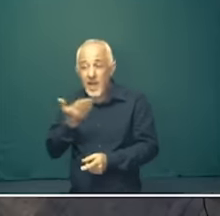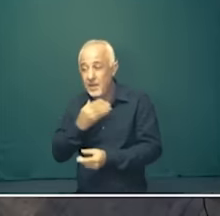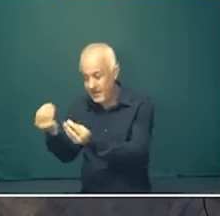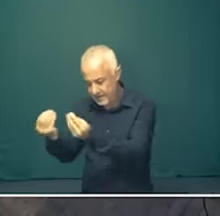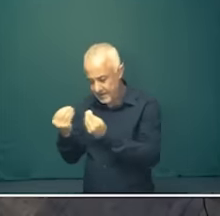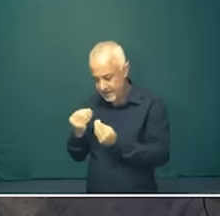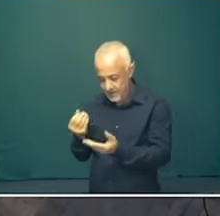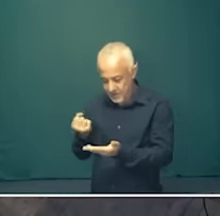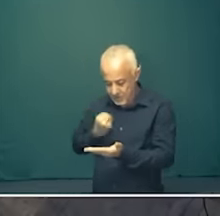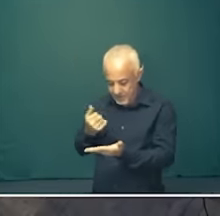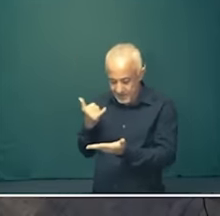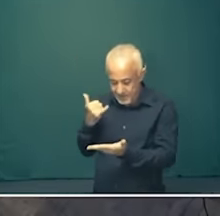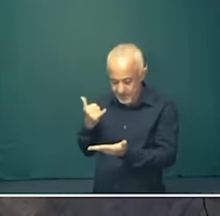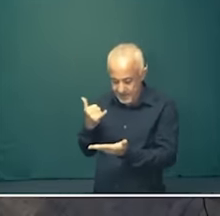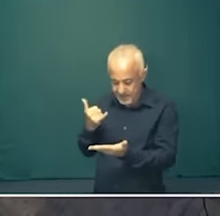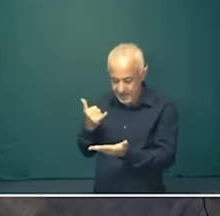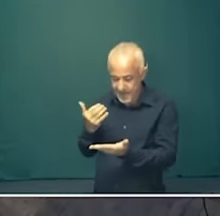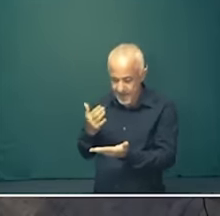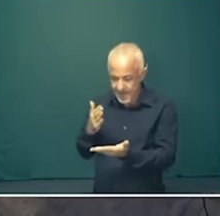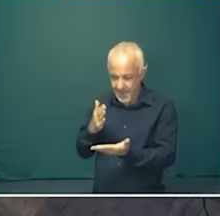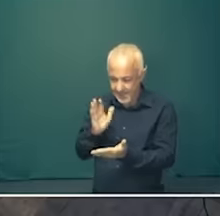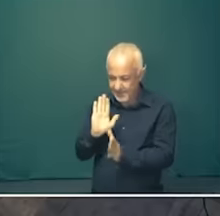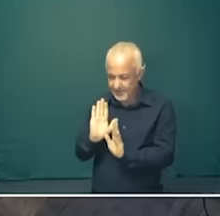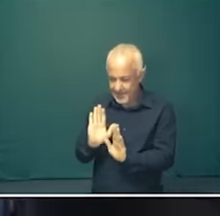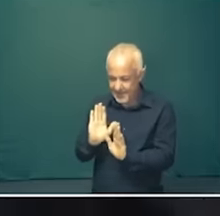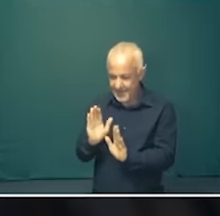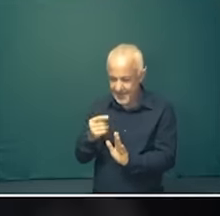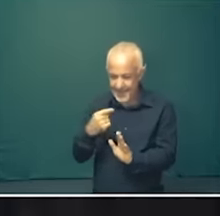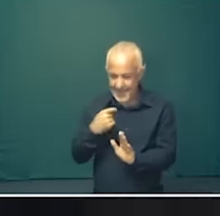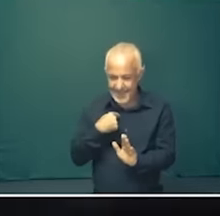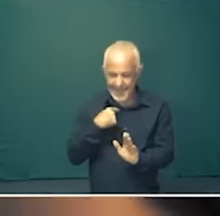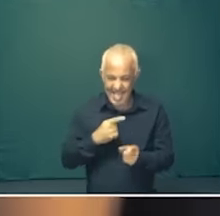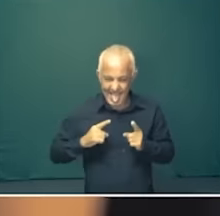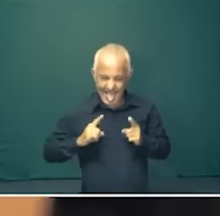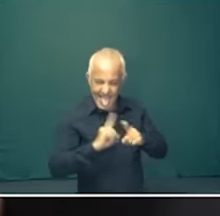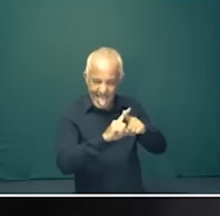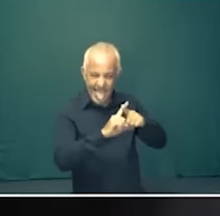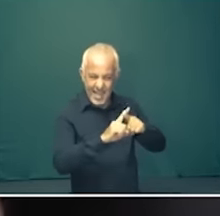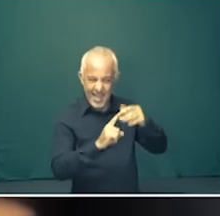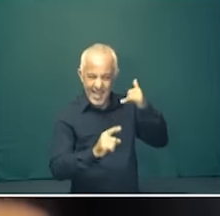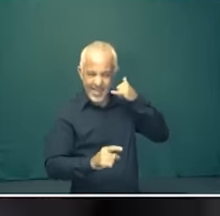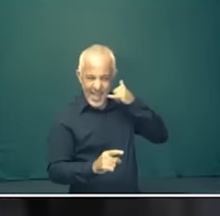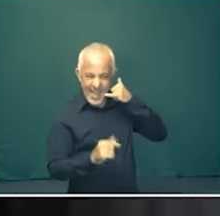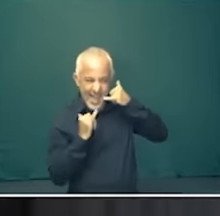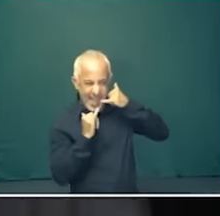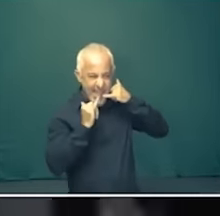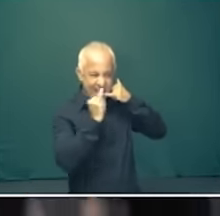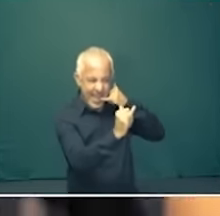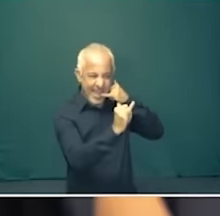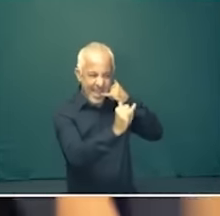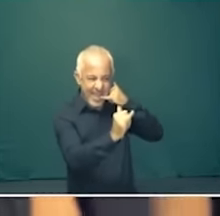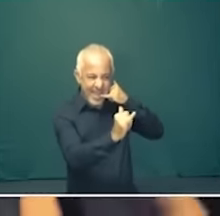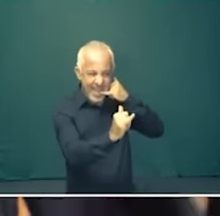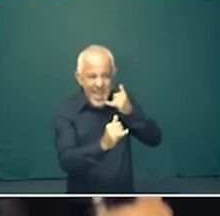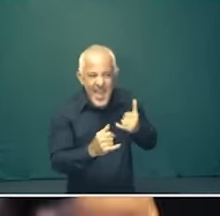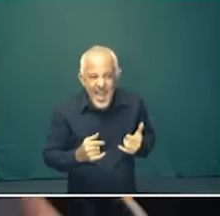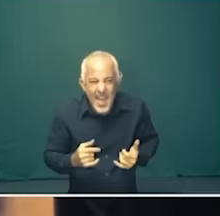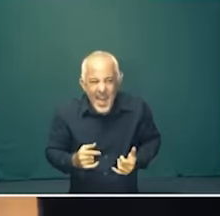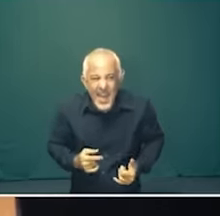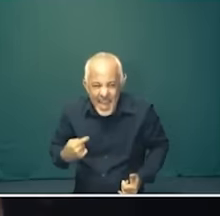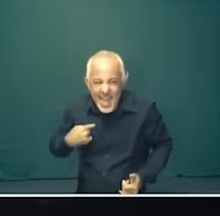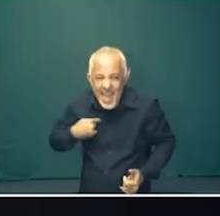dia. Agora é minha vez de dar o troco em você. Vou telefonar pra te dizer: será que